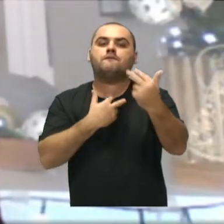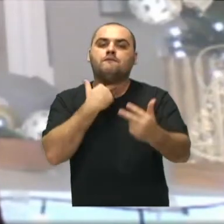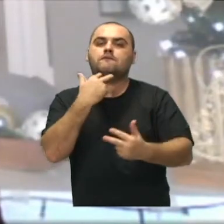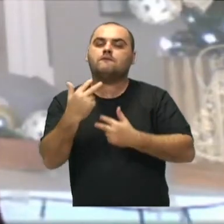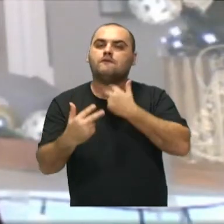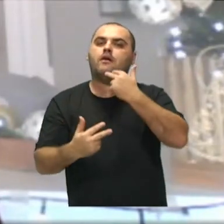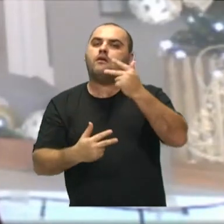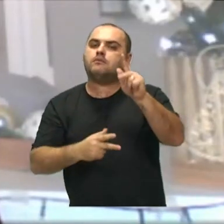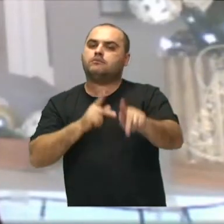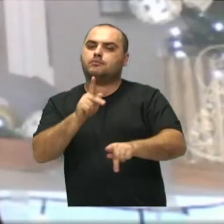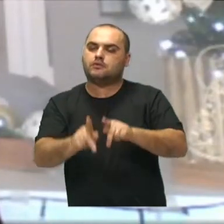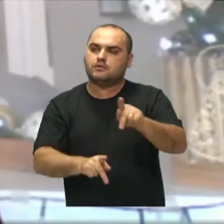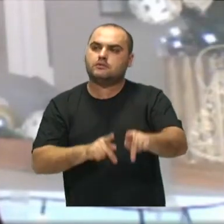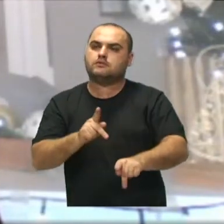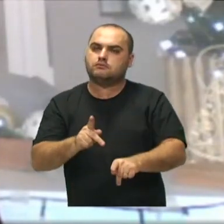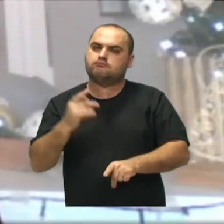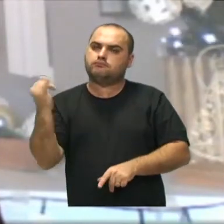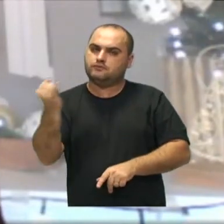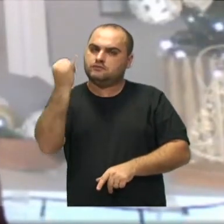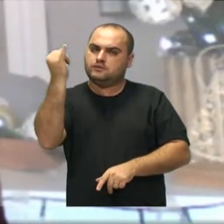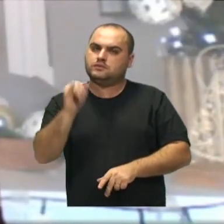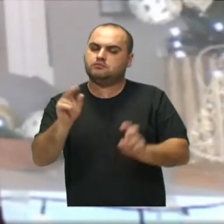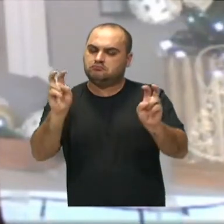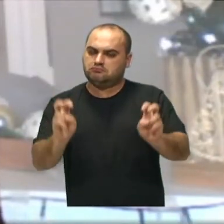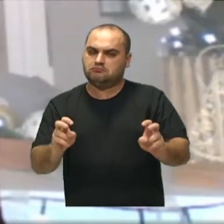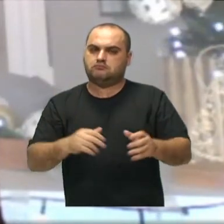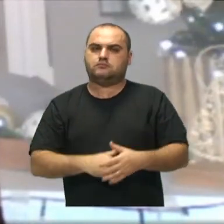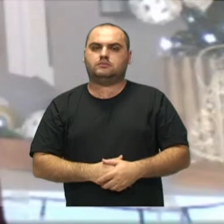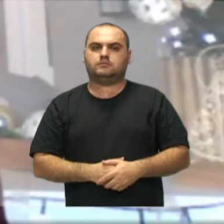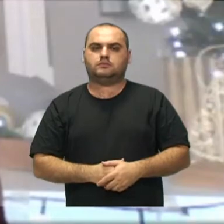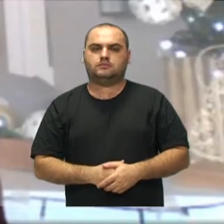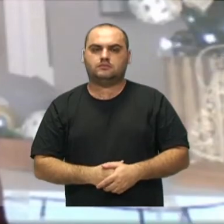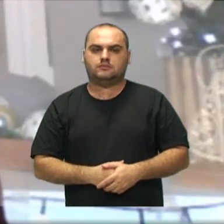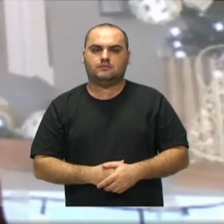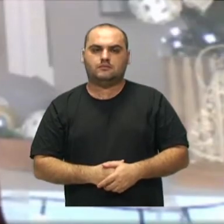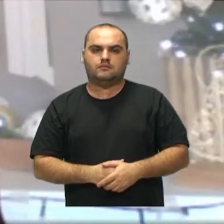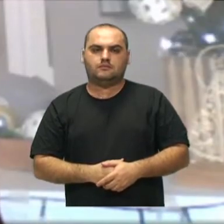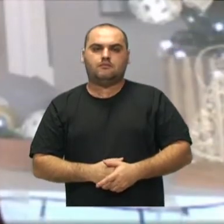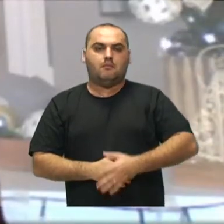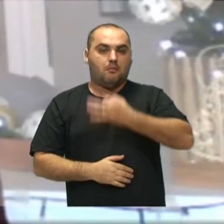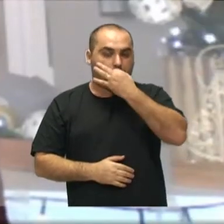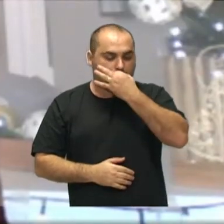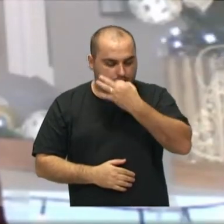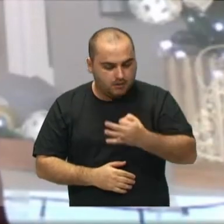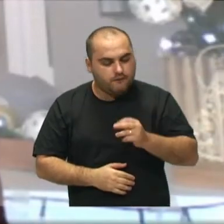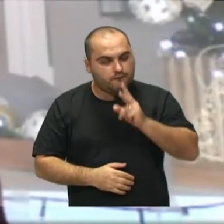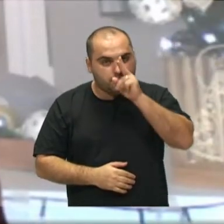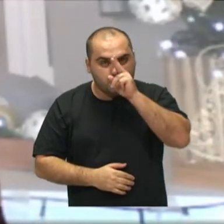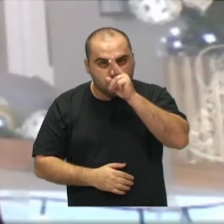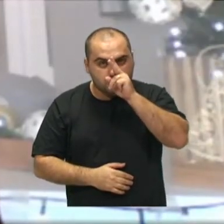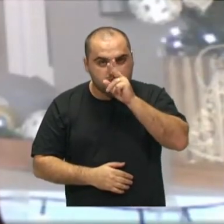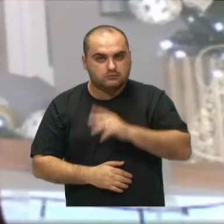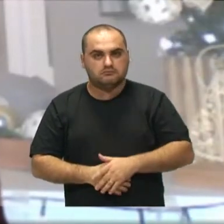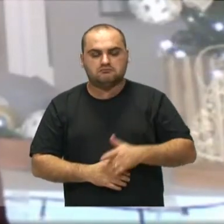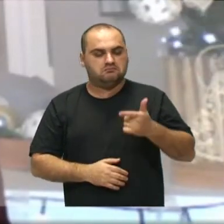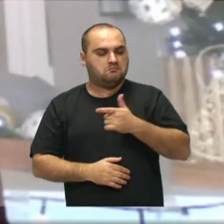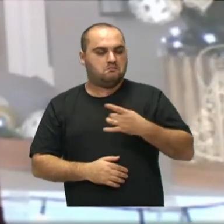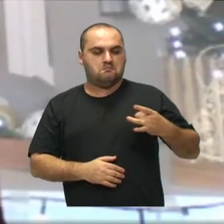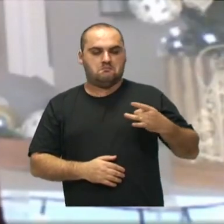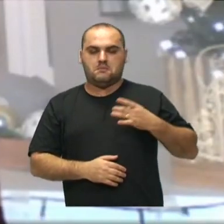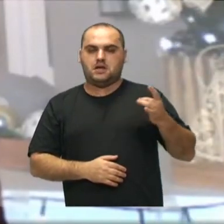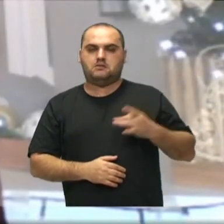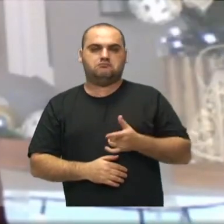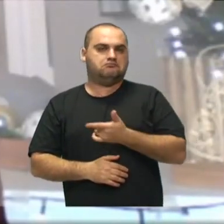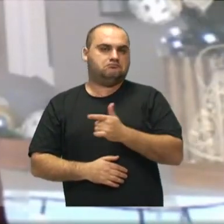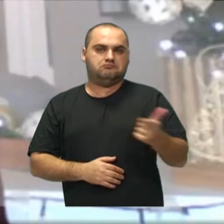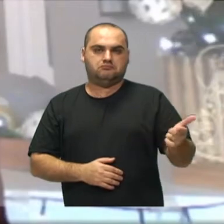né, para as pessoas, que isso é importante, né? Uma pessoa com uma opinião bastante destemida,